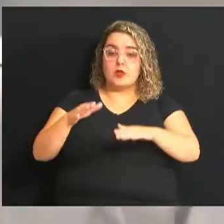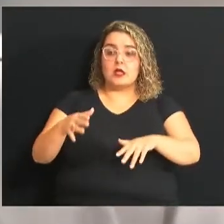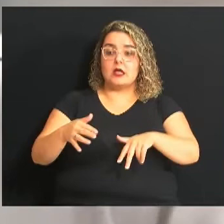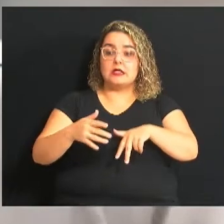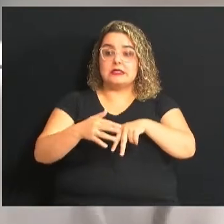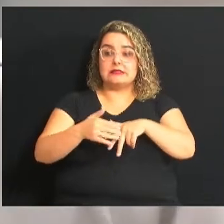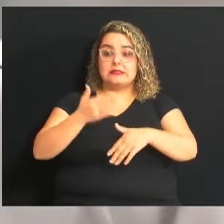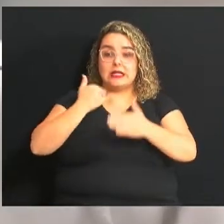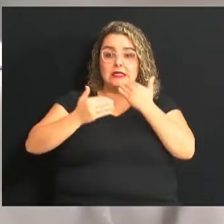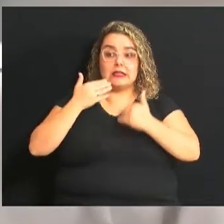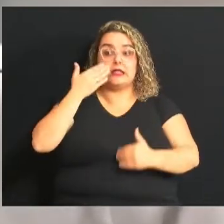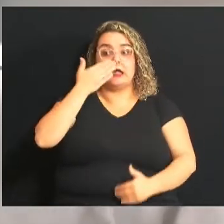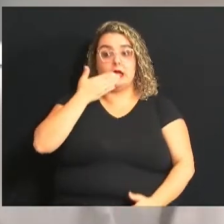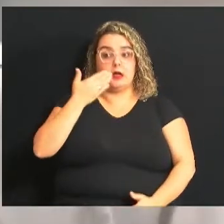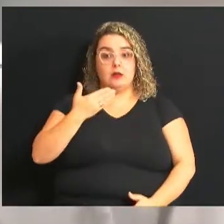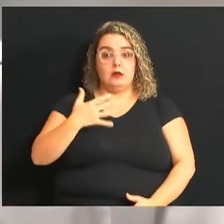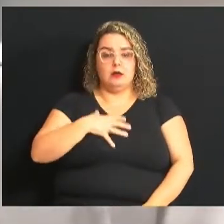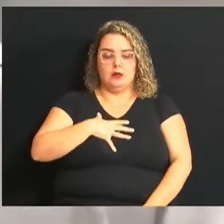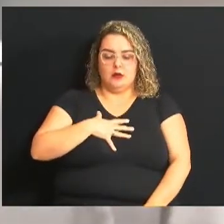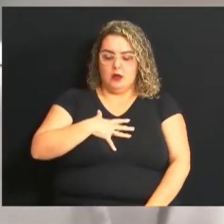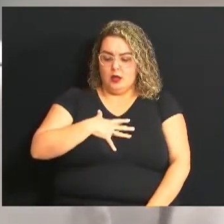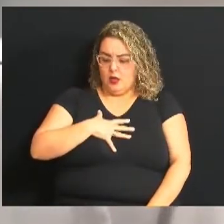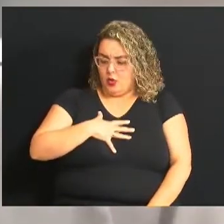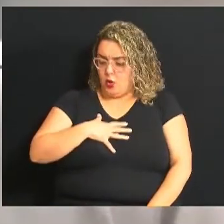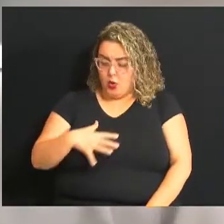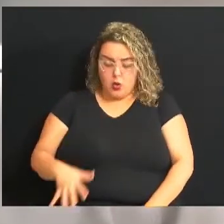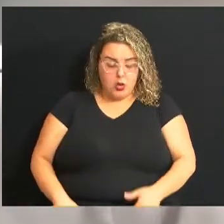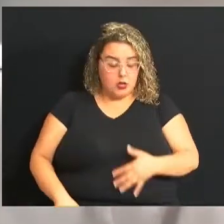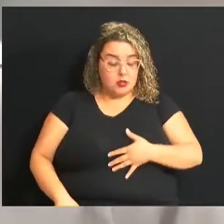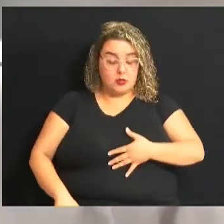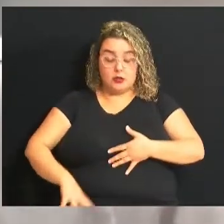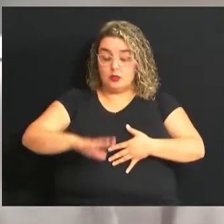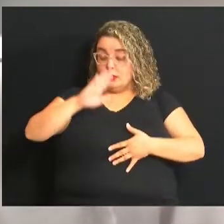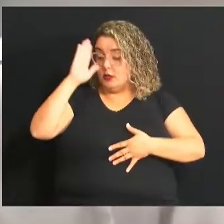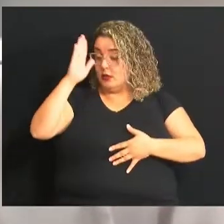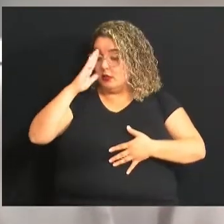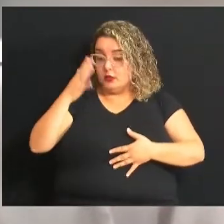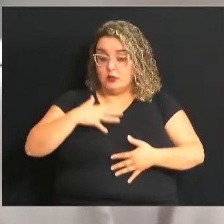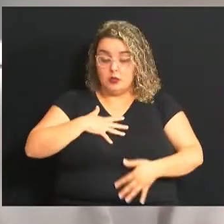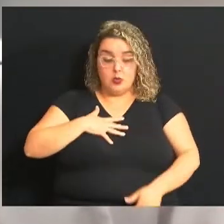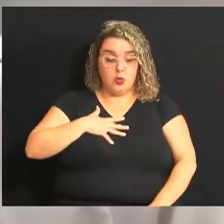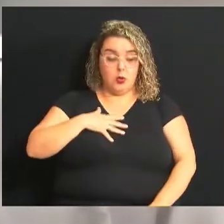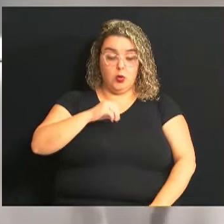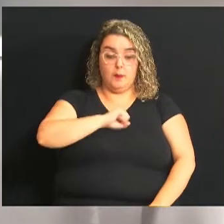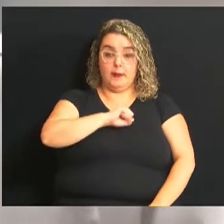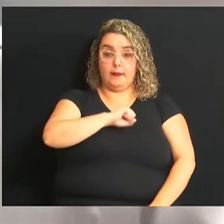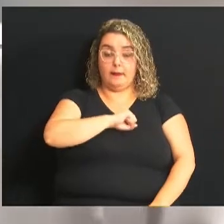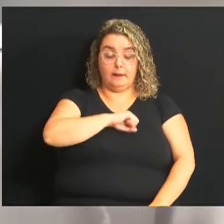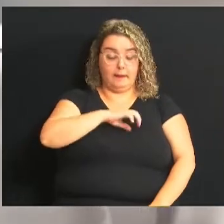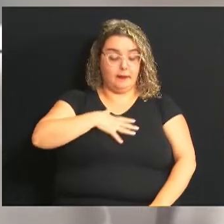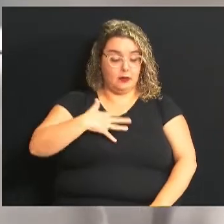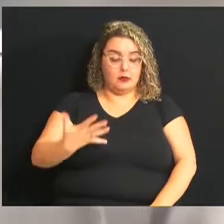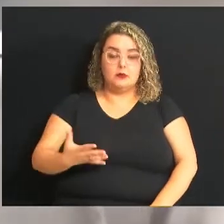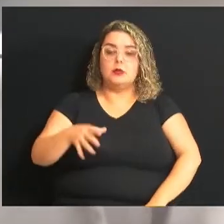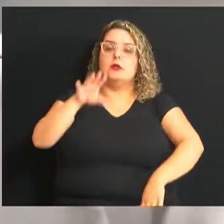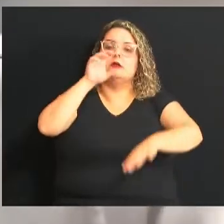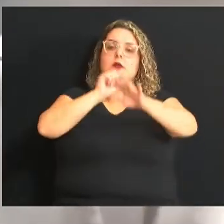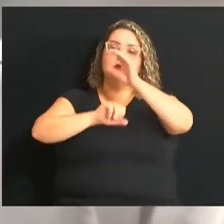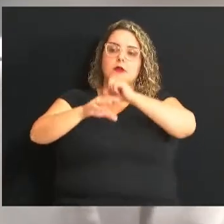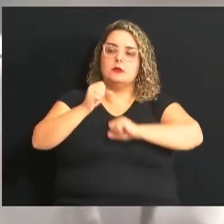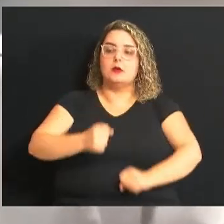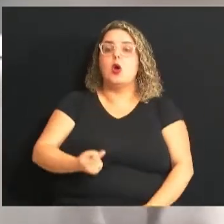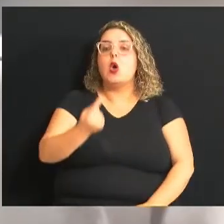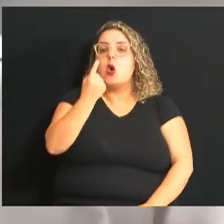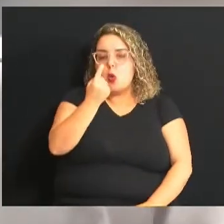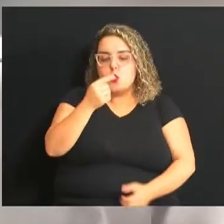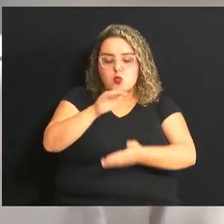no doce, ele passa mal. Ele tem uma tontura, um mal-estar, então ele vai aprender a comer um brigadeiro e